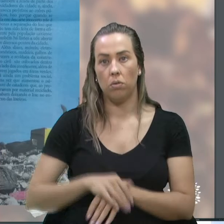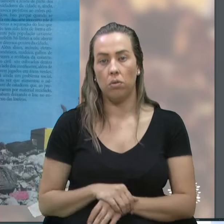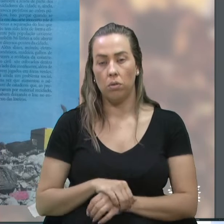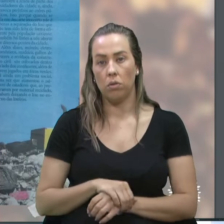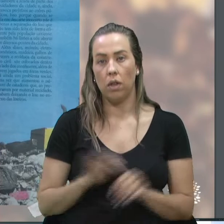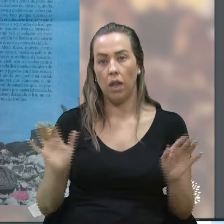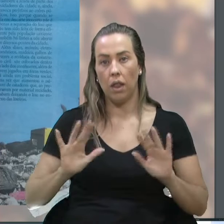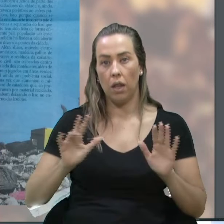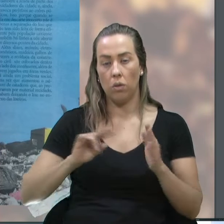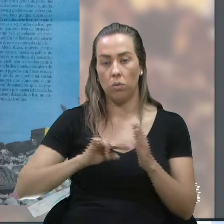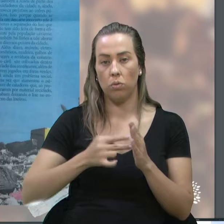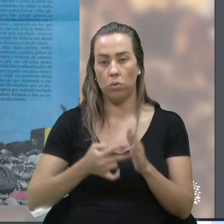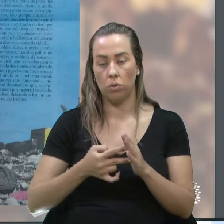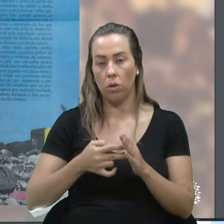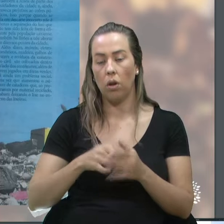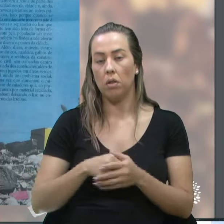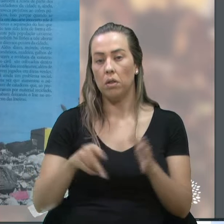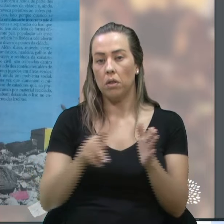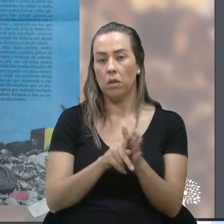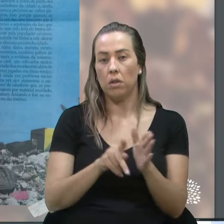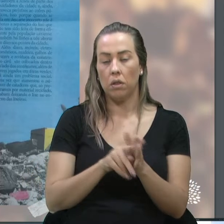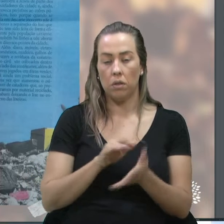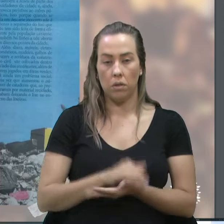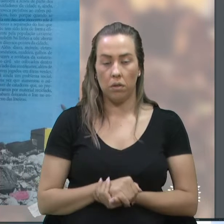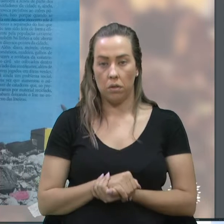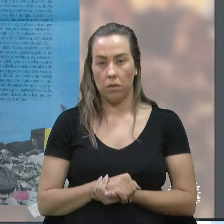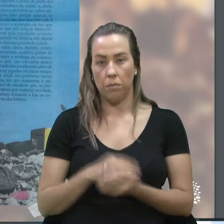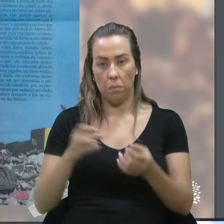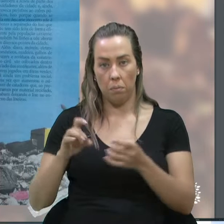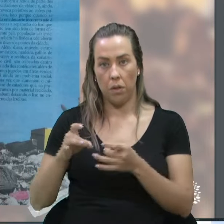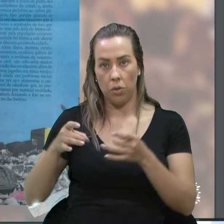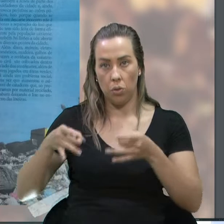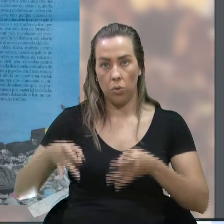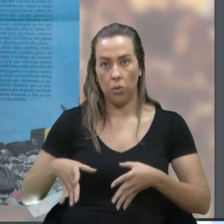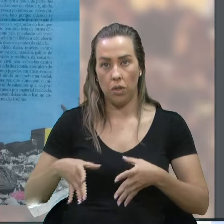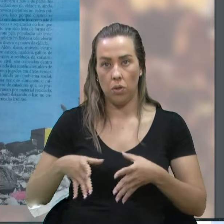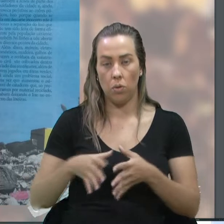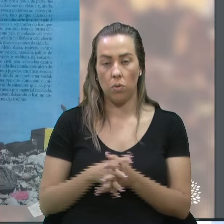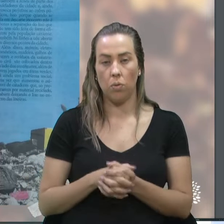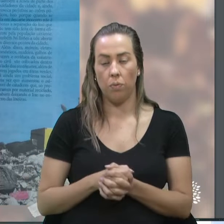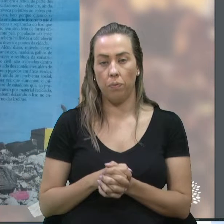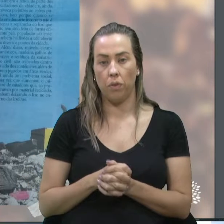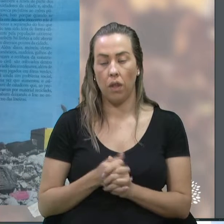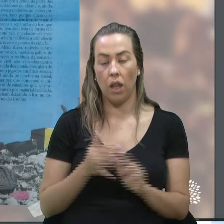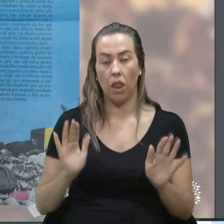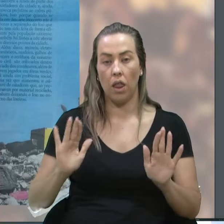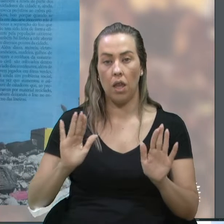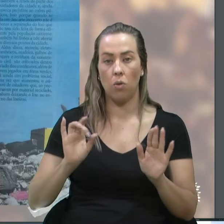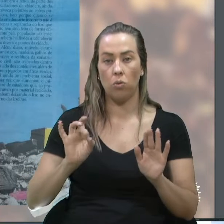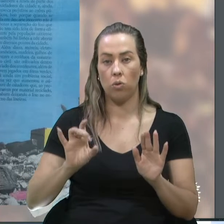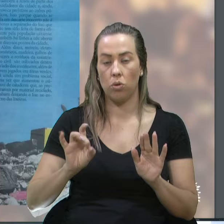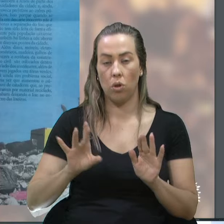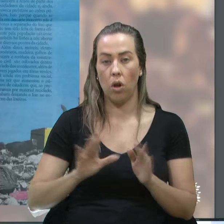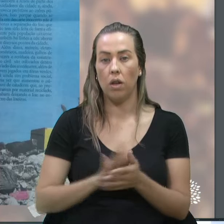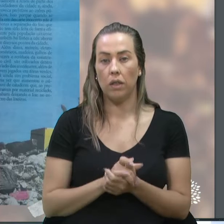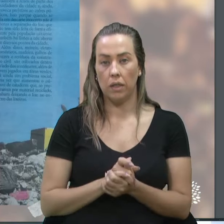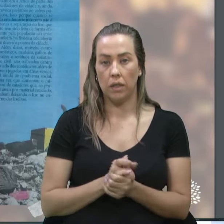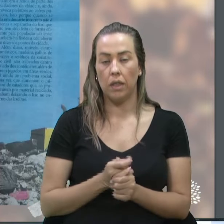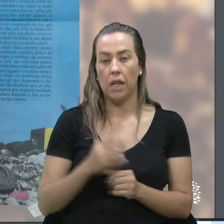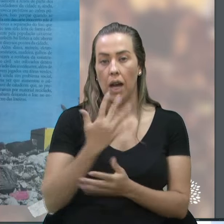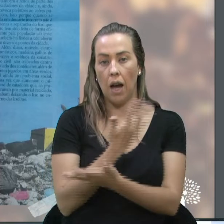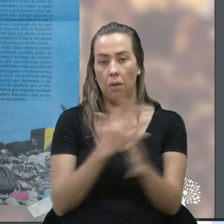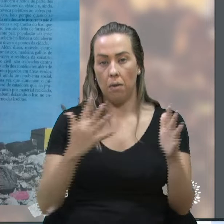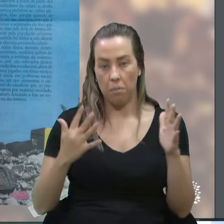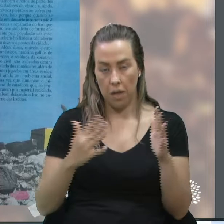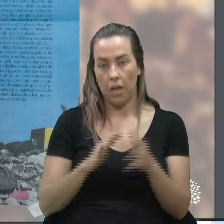não apenas aos cofres públicos, um prejuízo não apenas ao nosso meio ambiente,